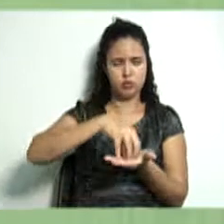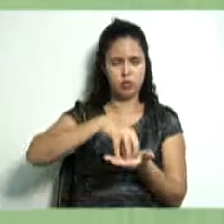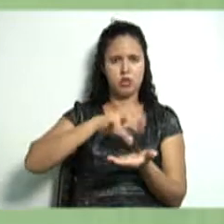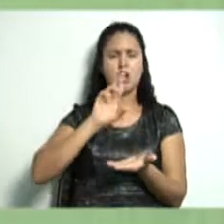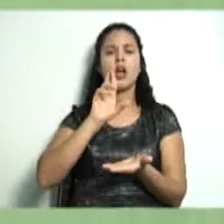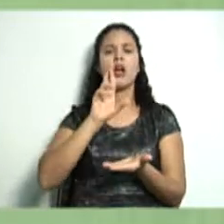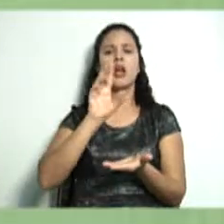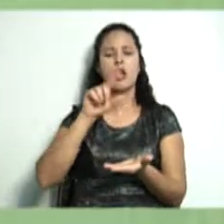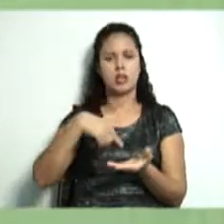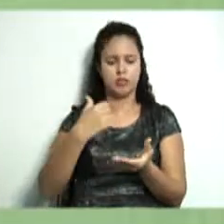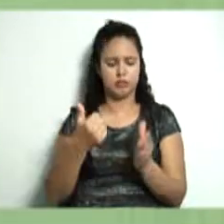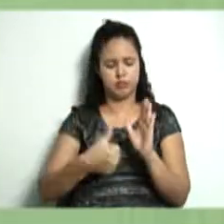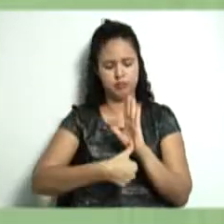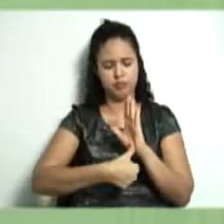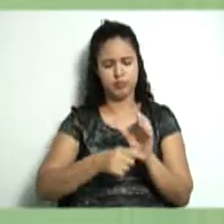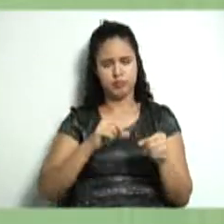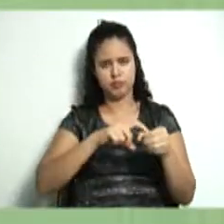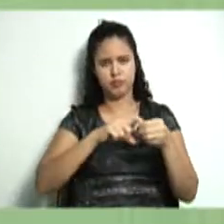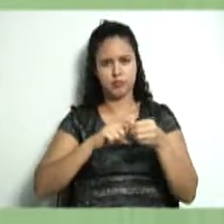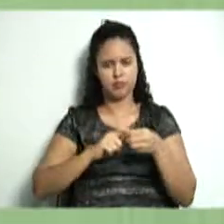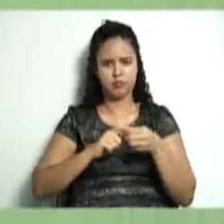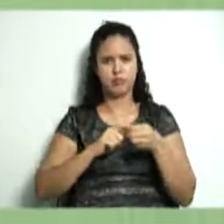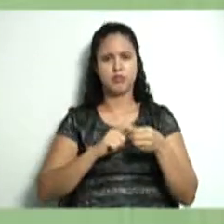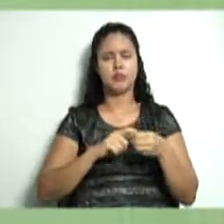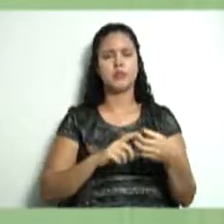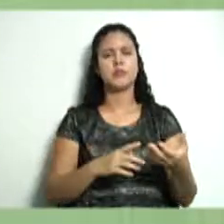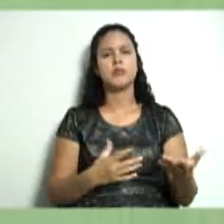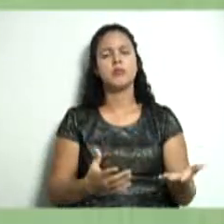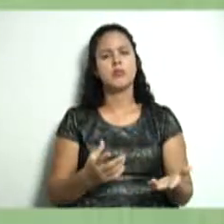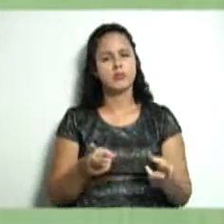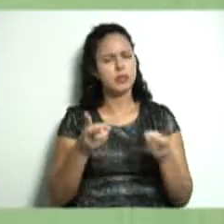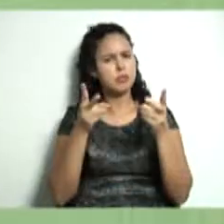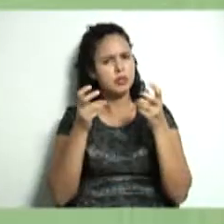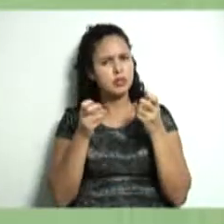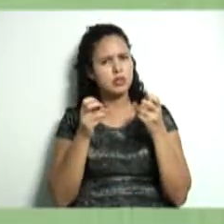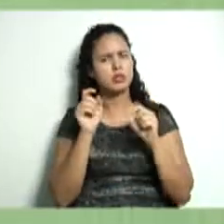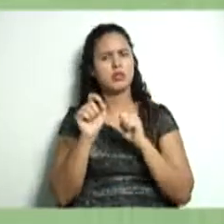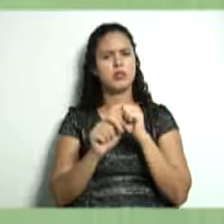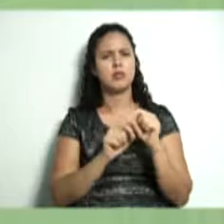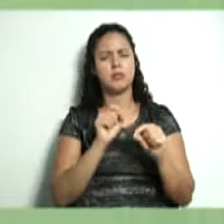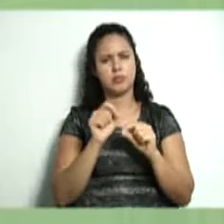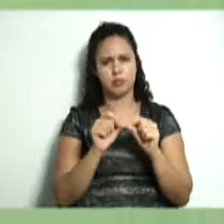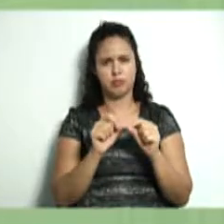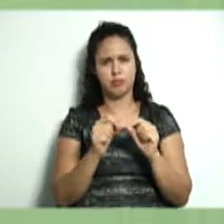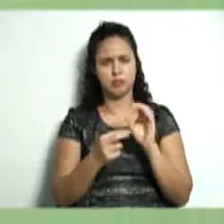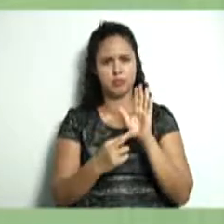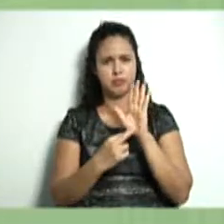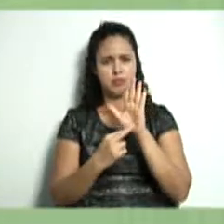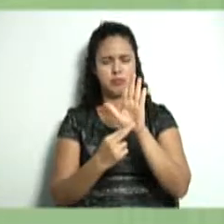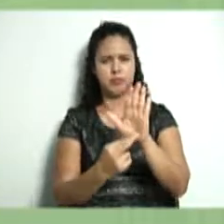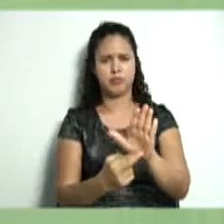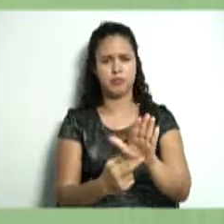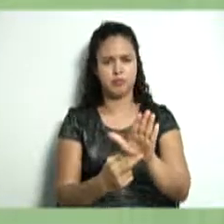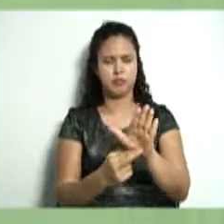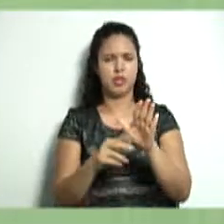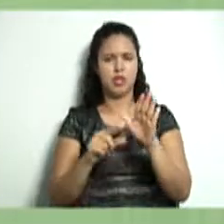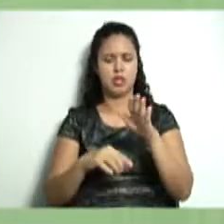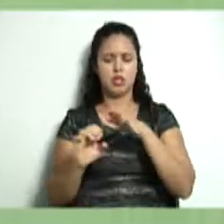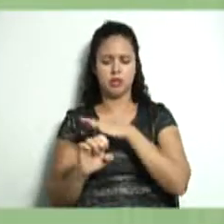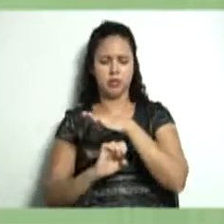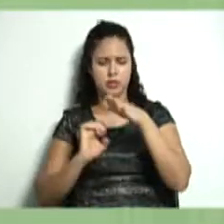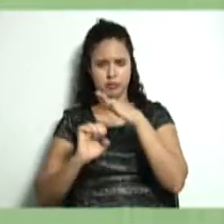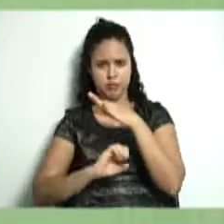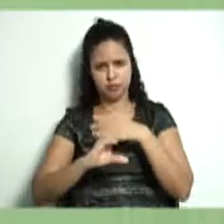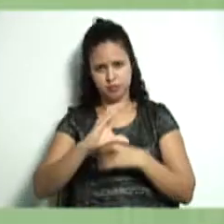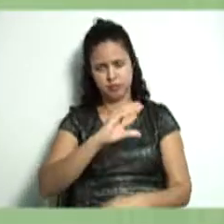associados. Ali nos colaboradores, a gente vê a presença significativa da empresa